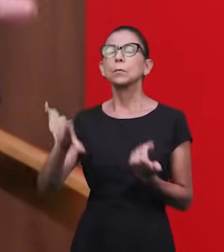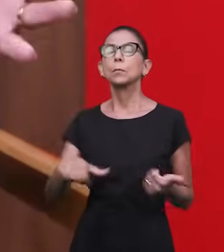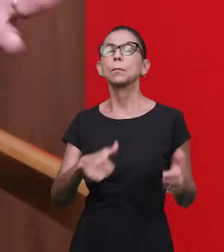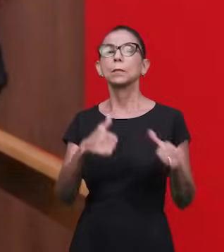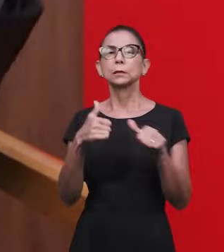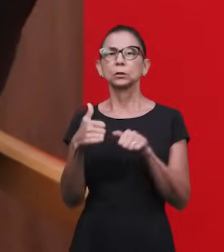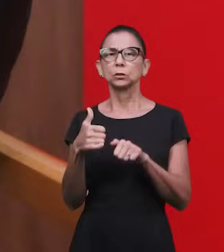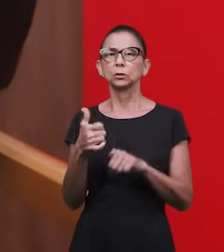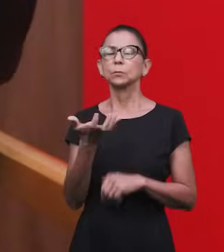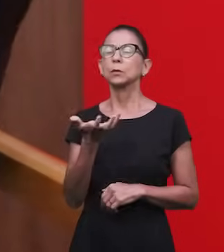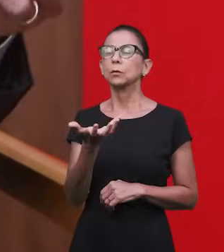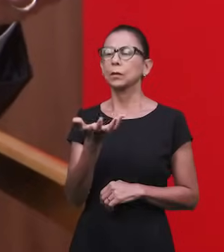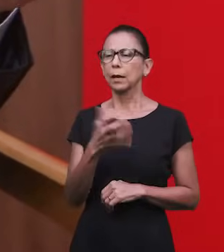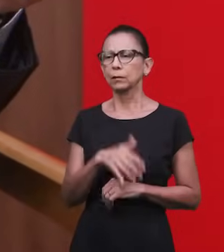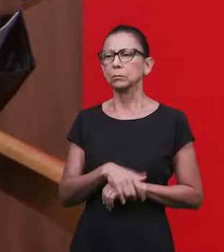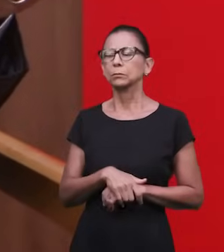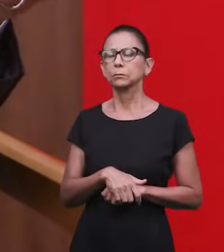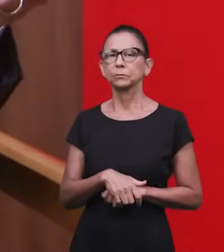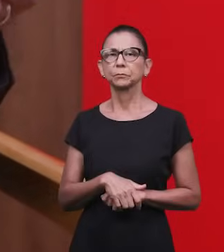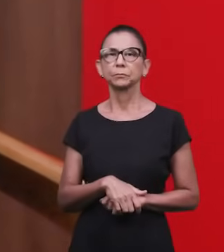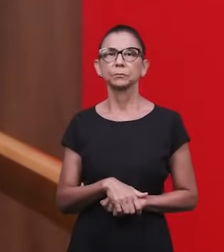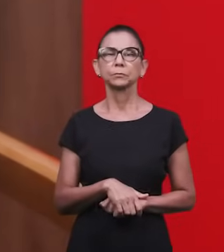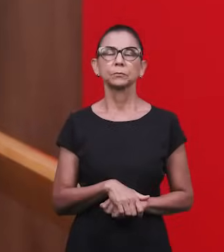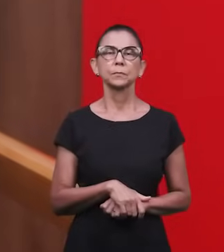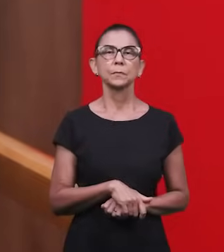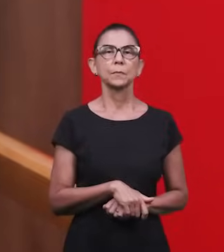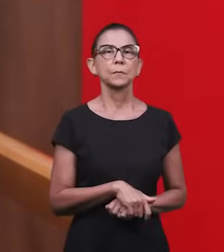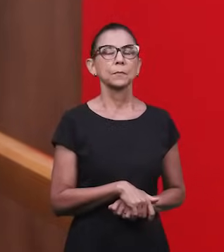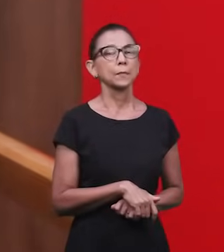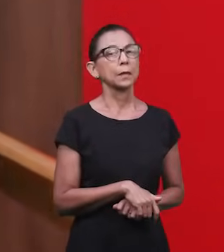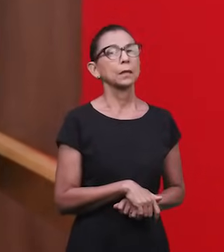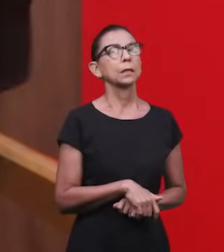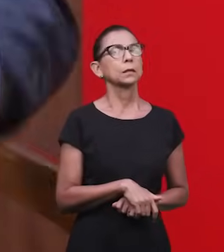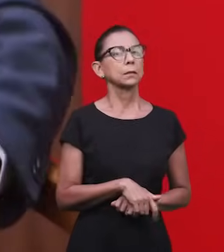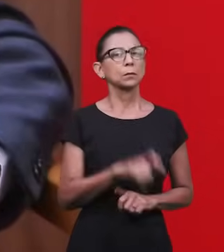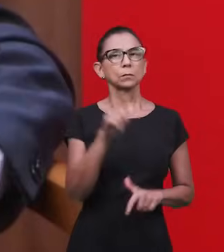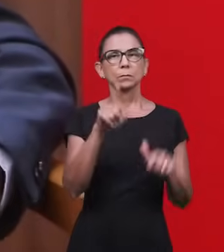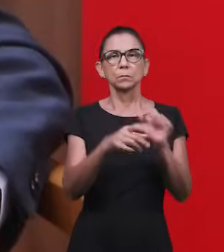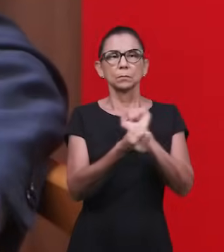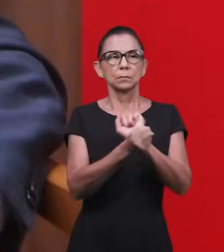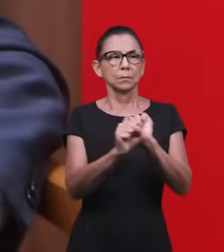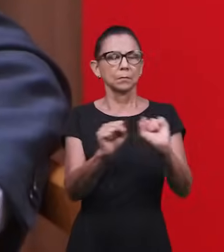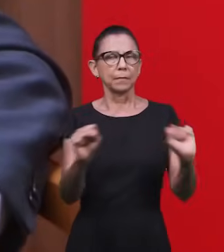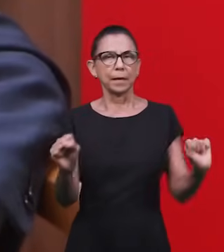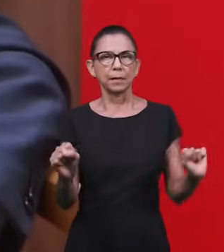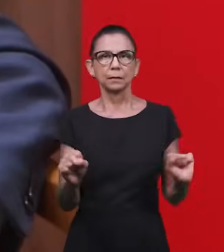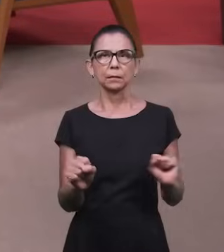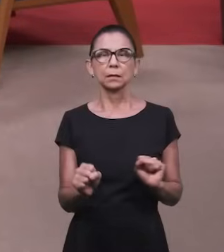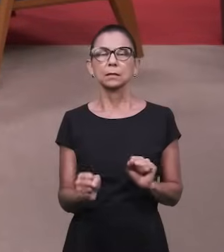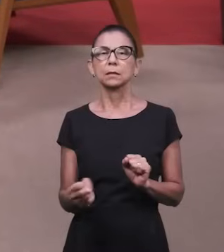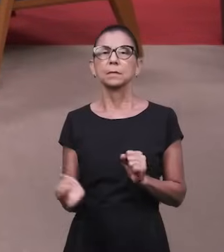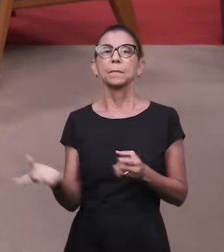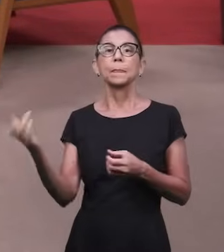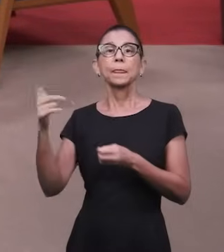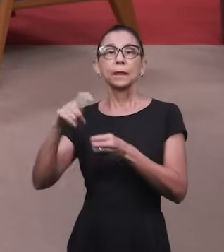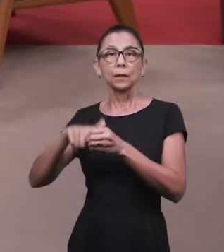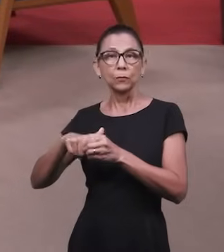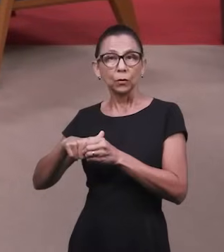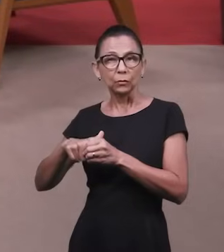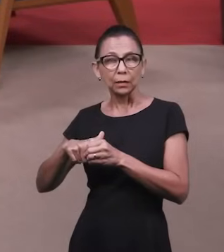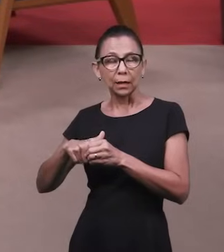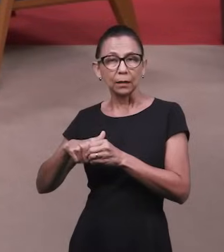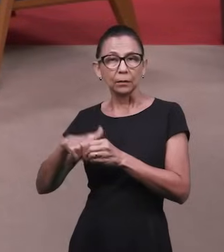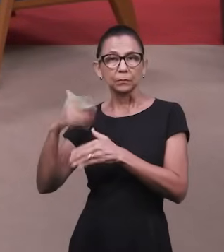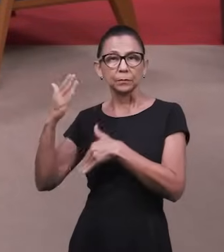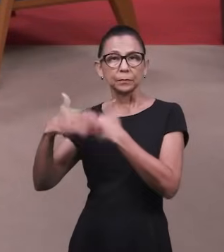de pessoas libertas, resgatadas, que tiveram um encontro com o Senhor. Glória a Jesus. Você também